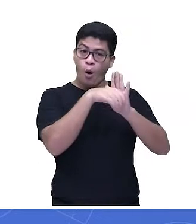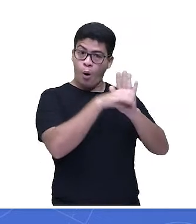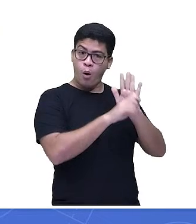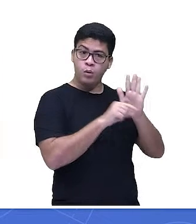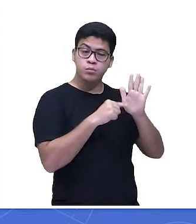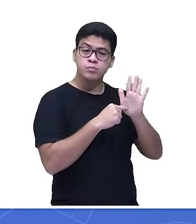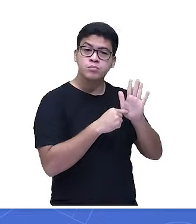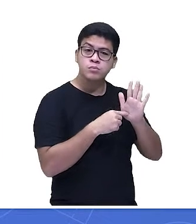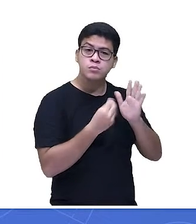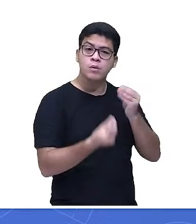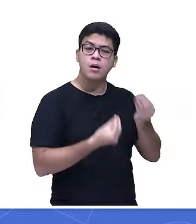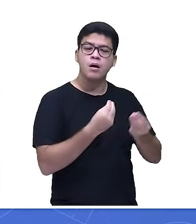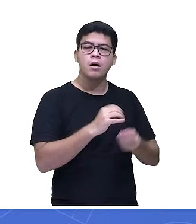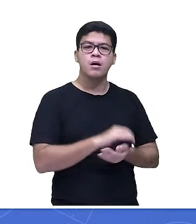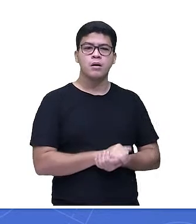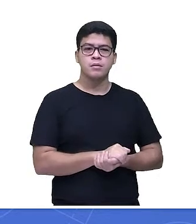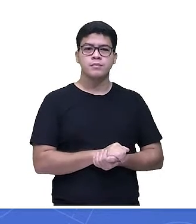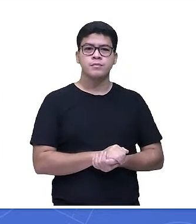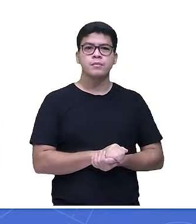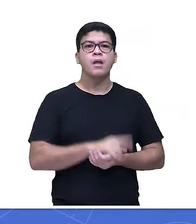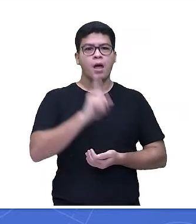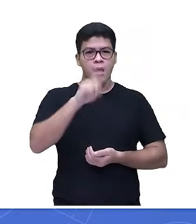Então, gente, são sistemas